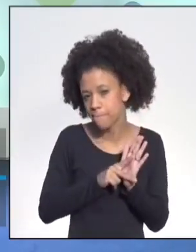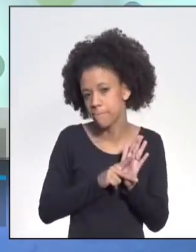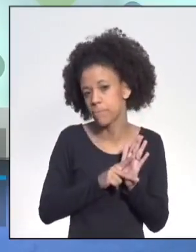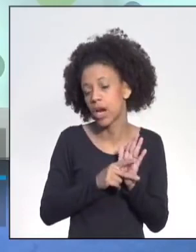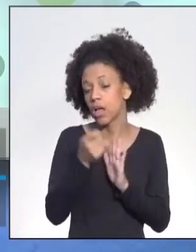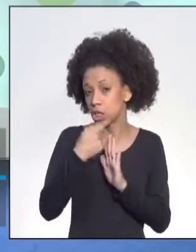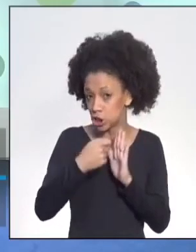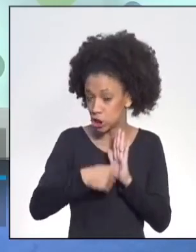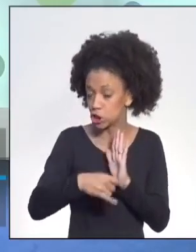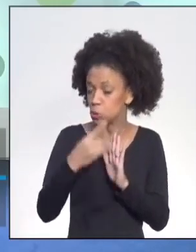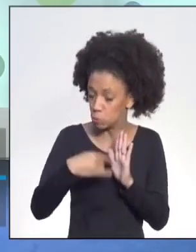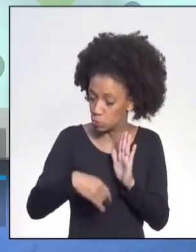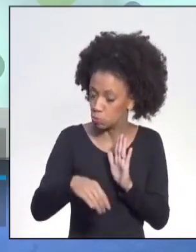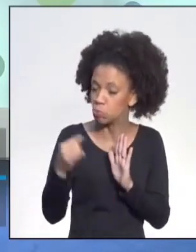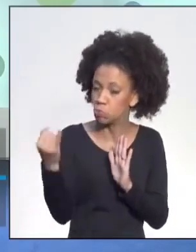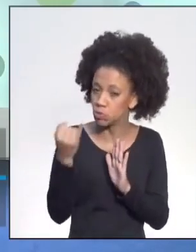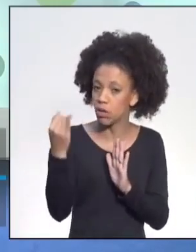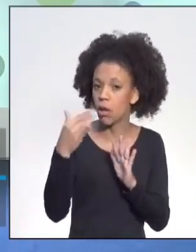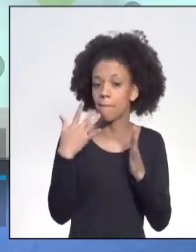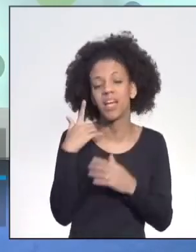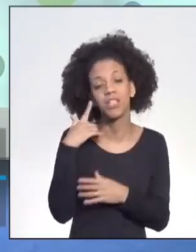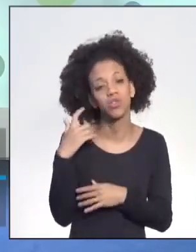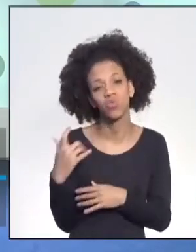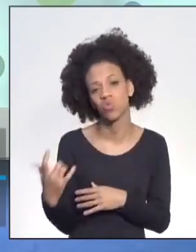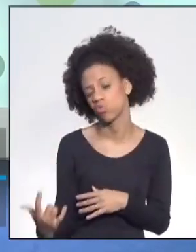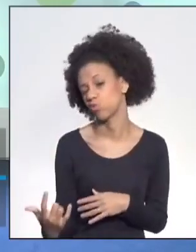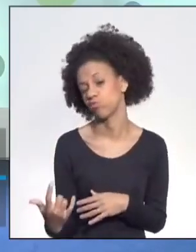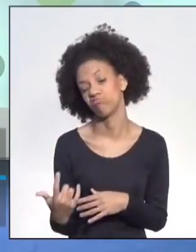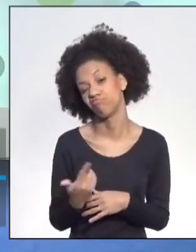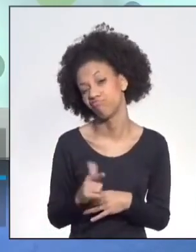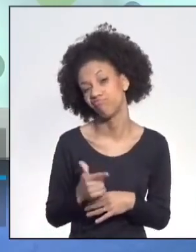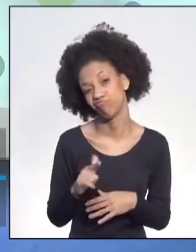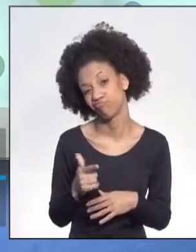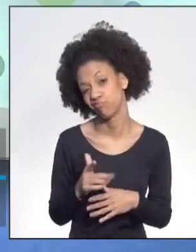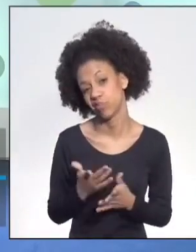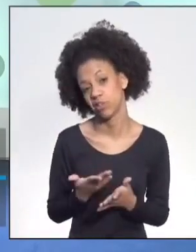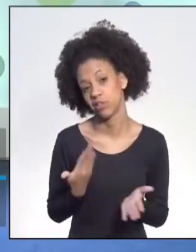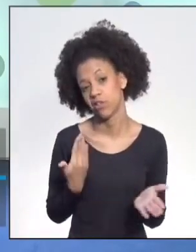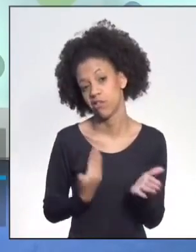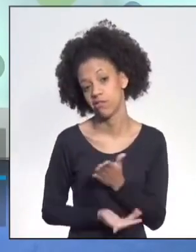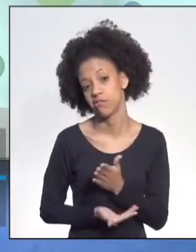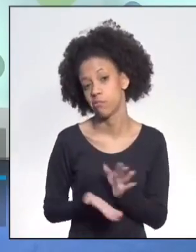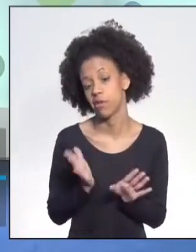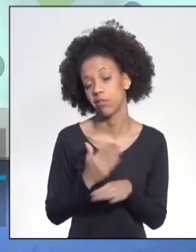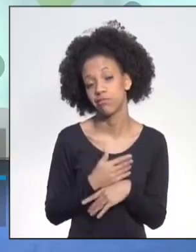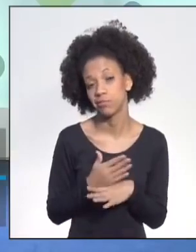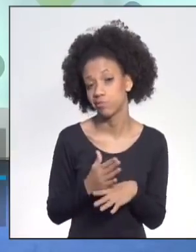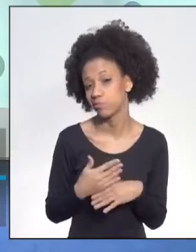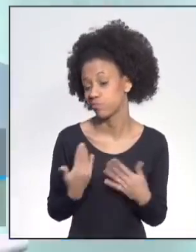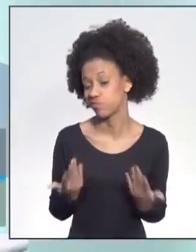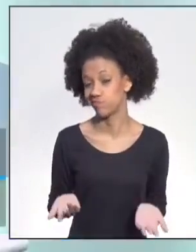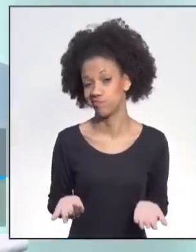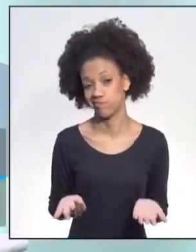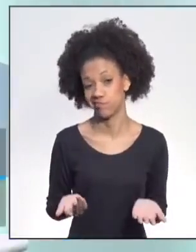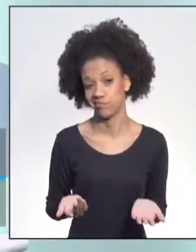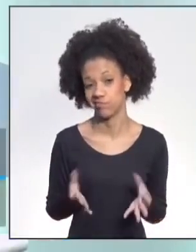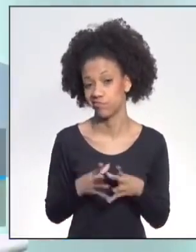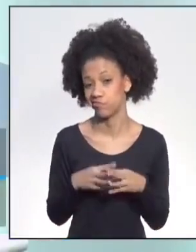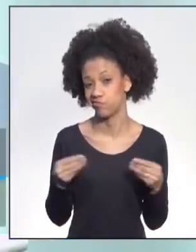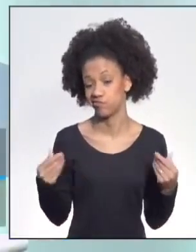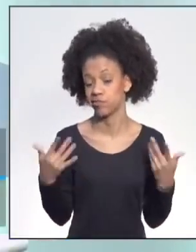histórico importante, mas o som dessa língua não existe mais. Se perdeu no tempo. Se perdeu no tempo.